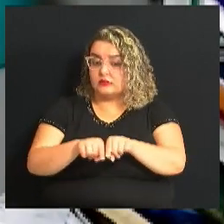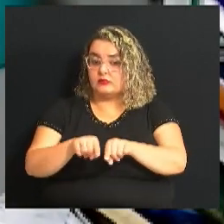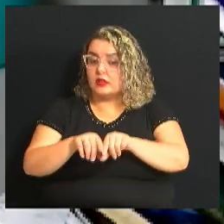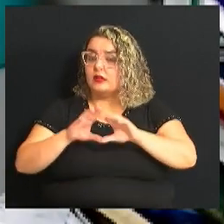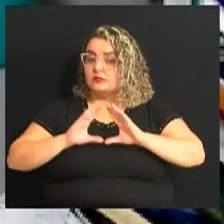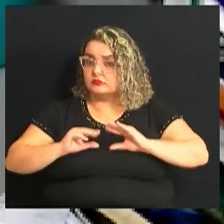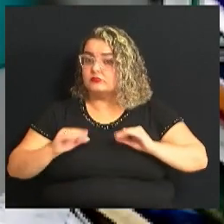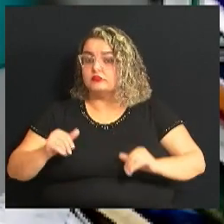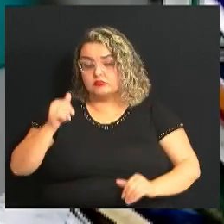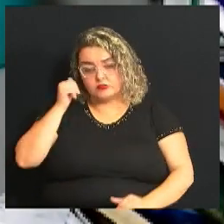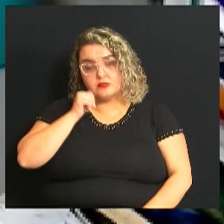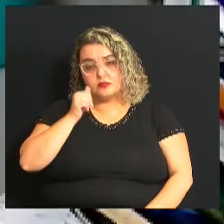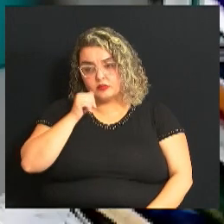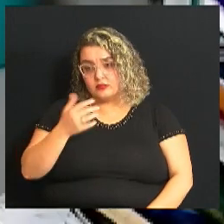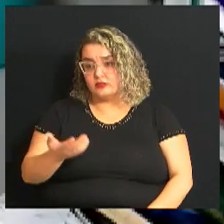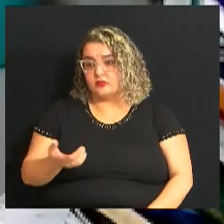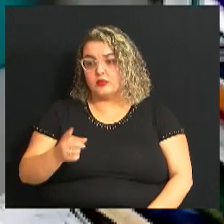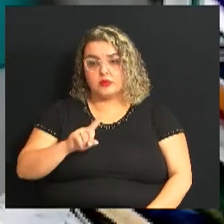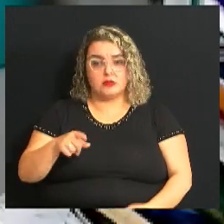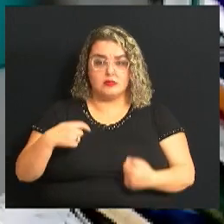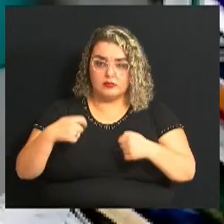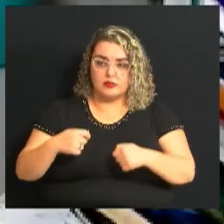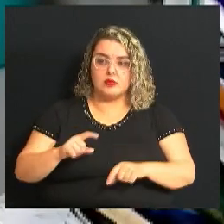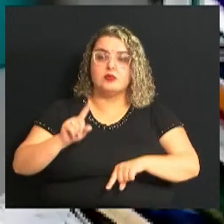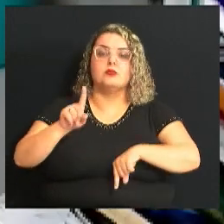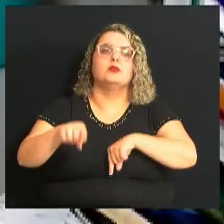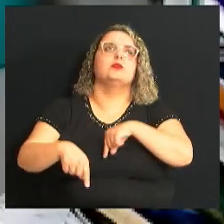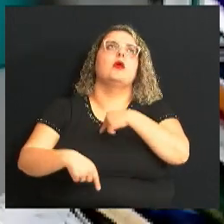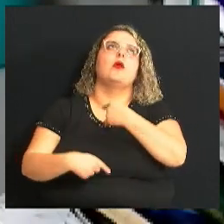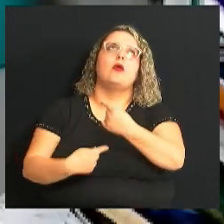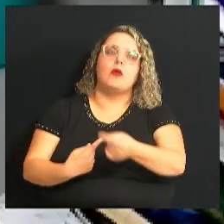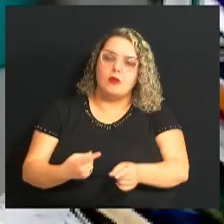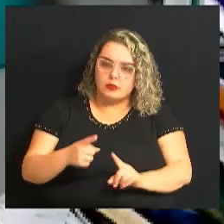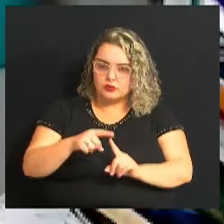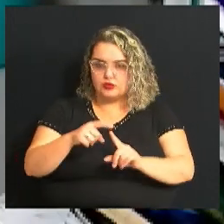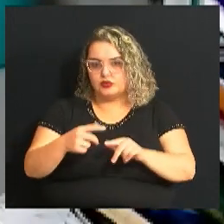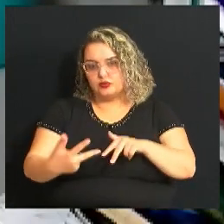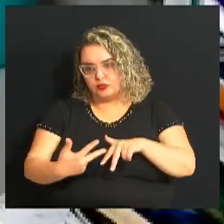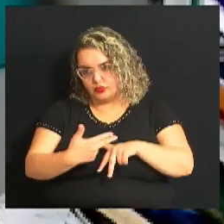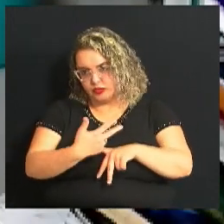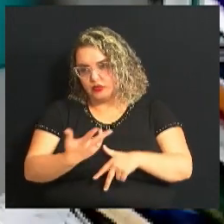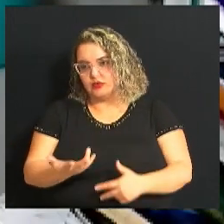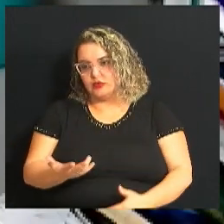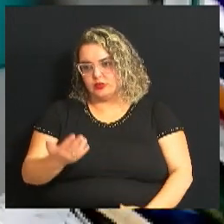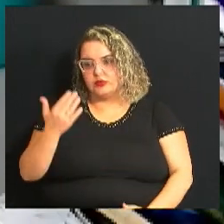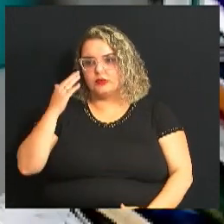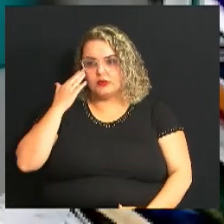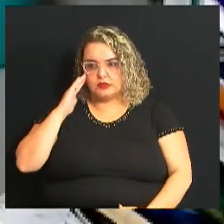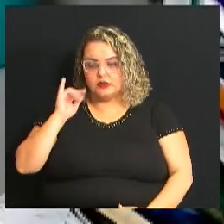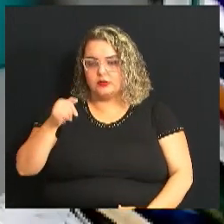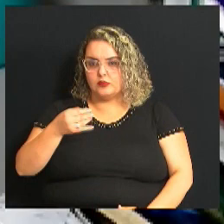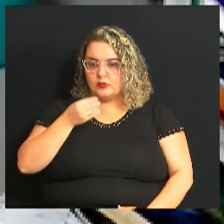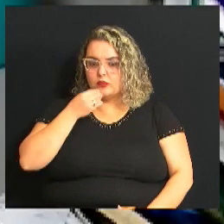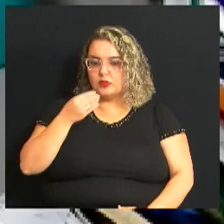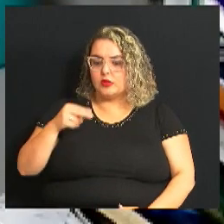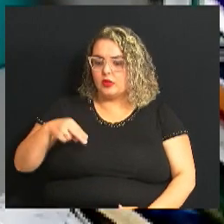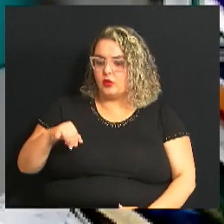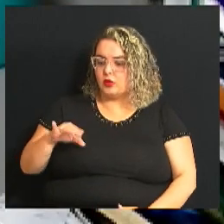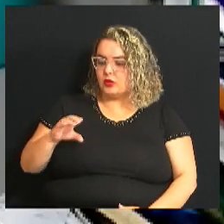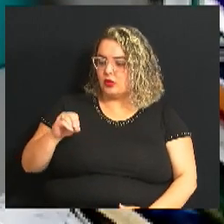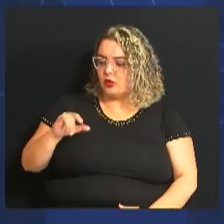para essa mulher que não vai precisar submeter a um novo procedimento no momento em que ela entenda oportuno. Agora, Nicole, o que